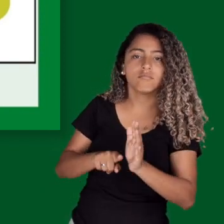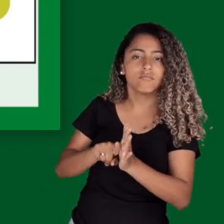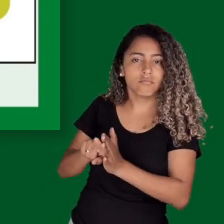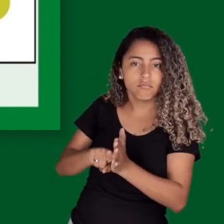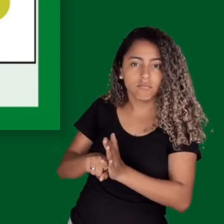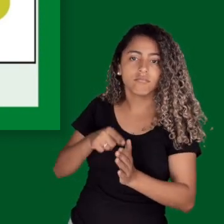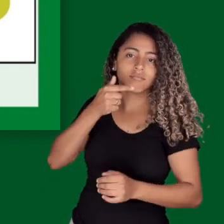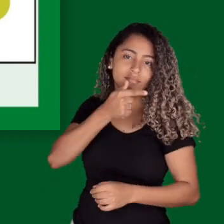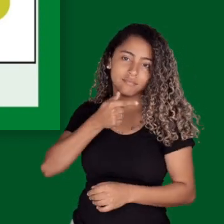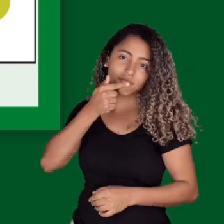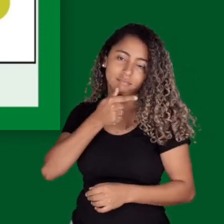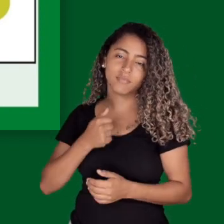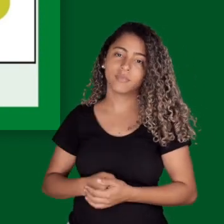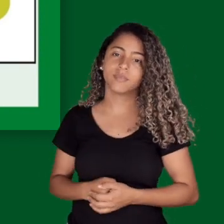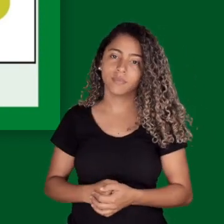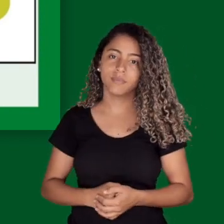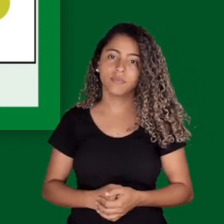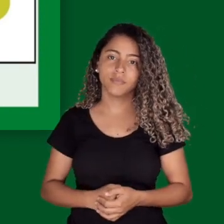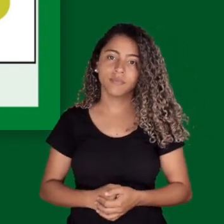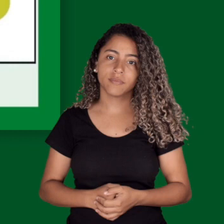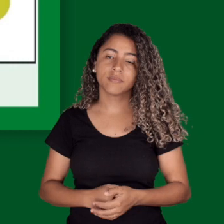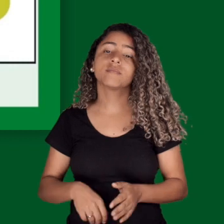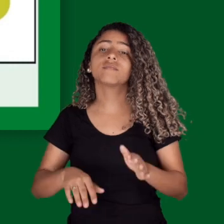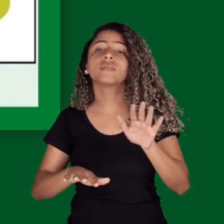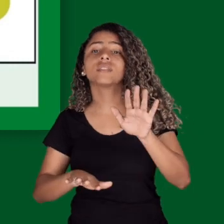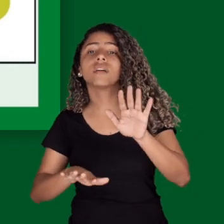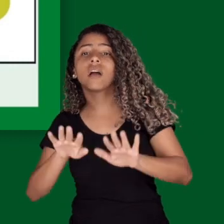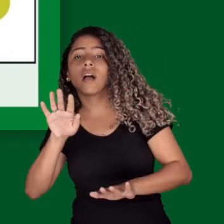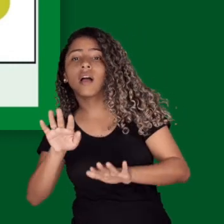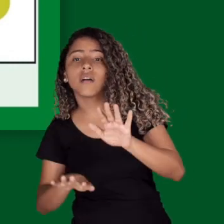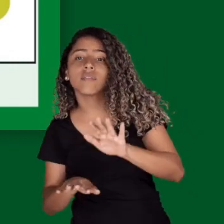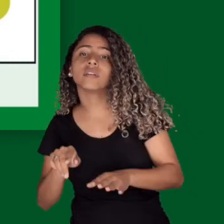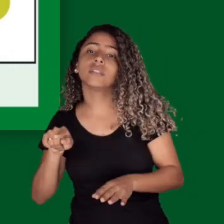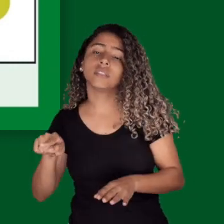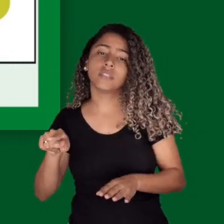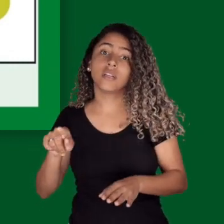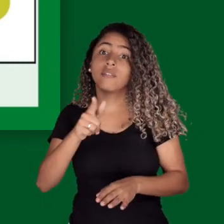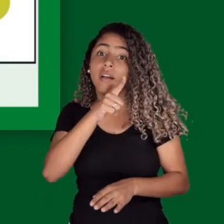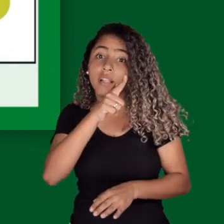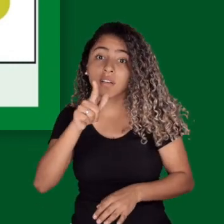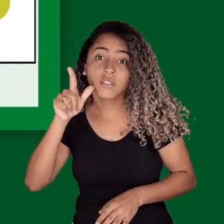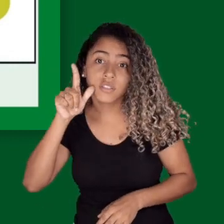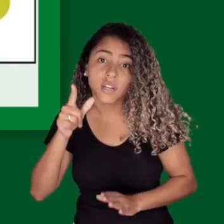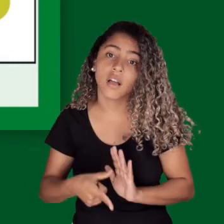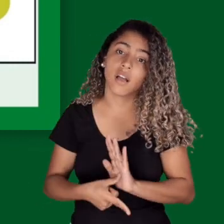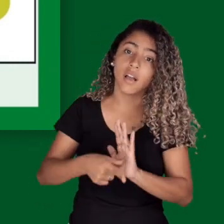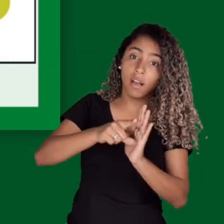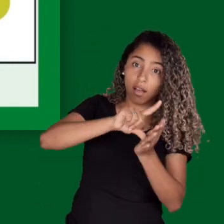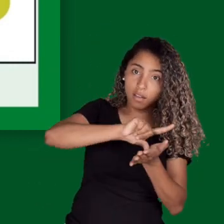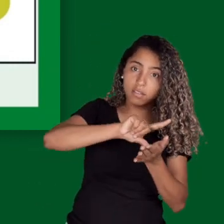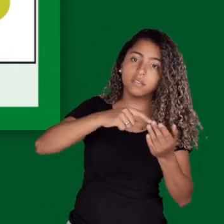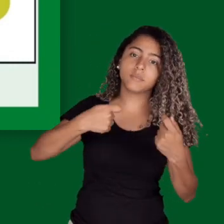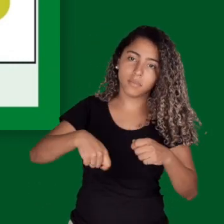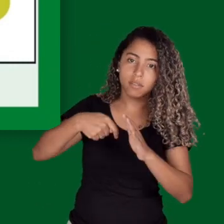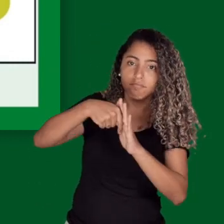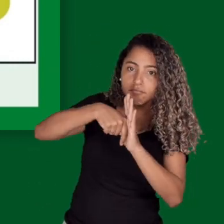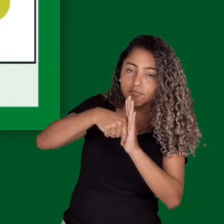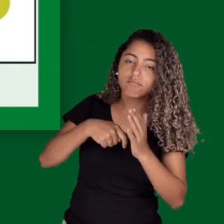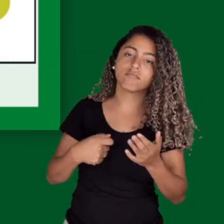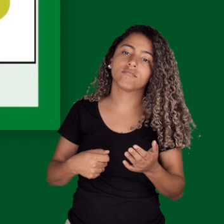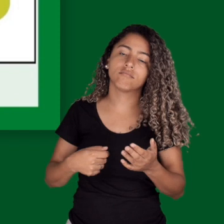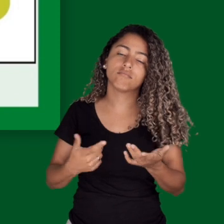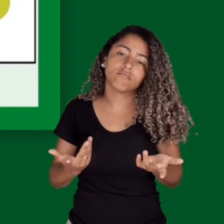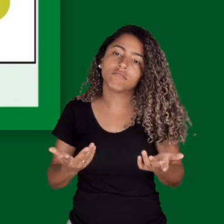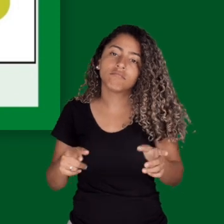escola. Algumas crianças, alguns adolescentes, muitas vezes precisam monitorar antes dos lanches e algumas